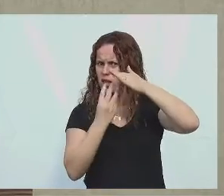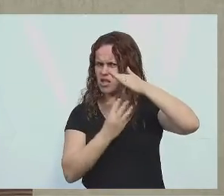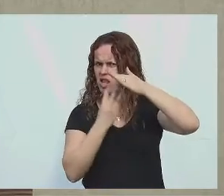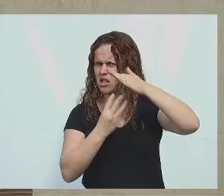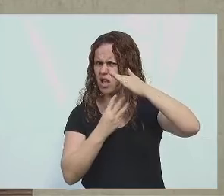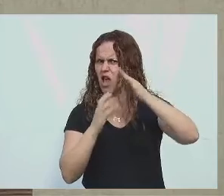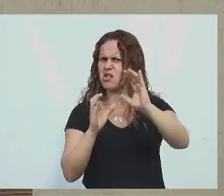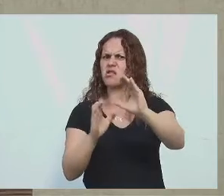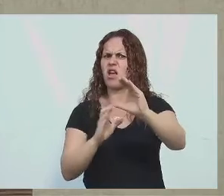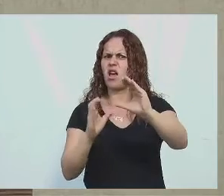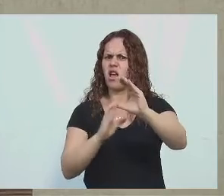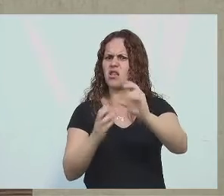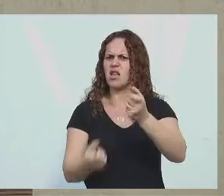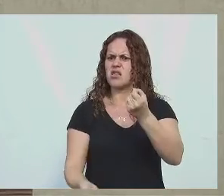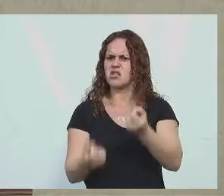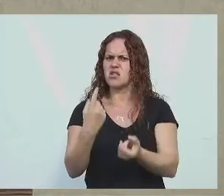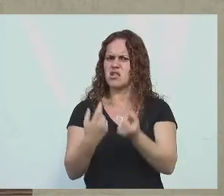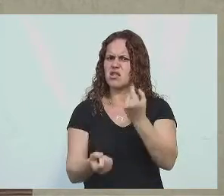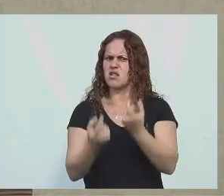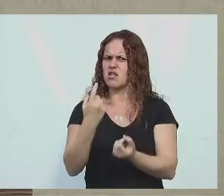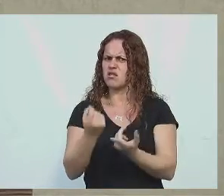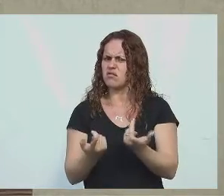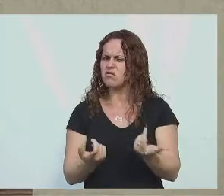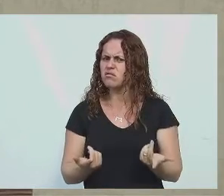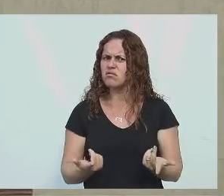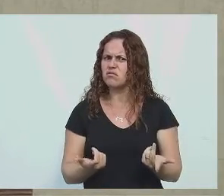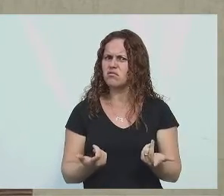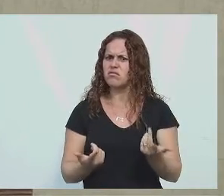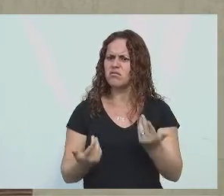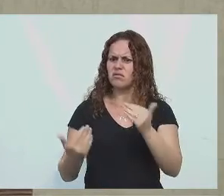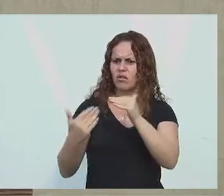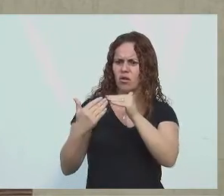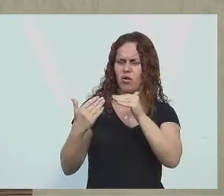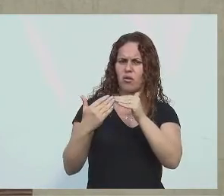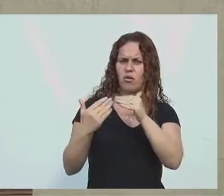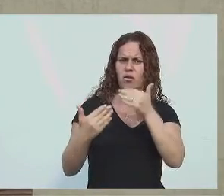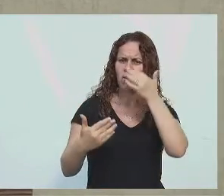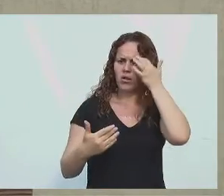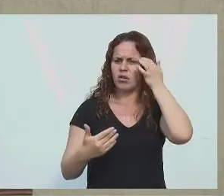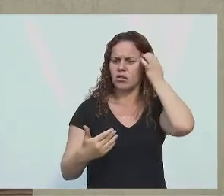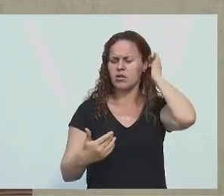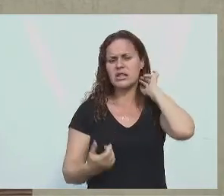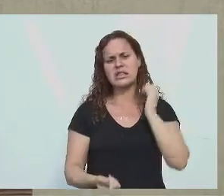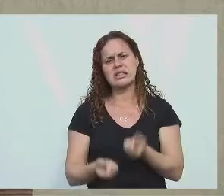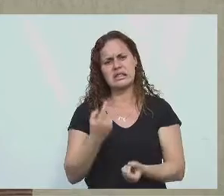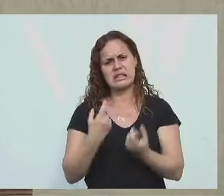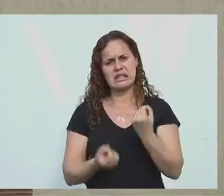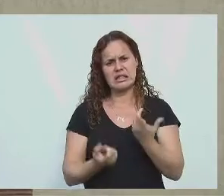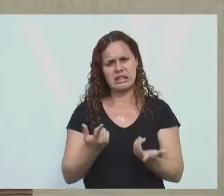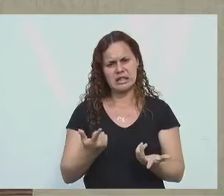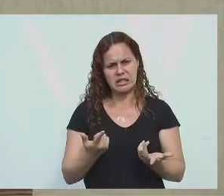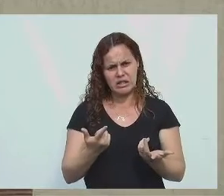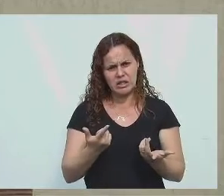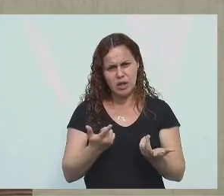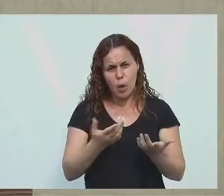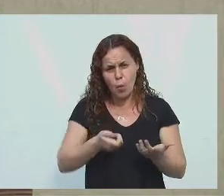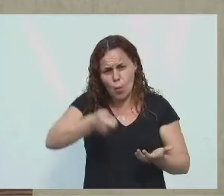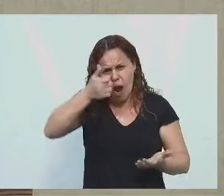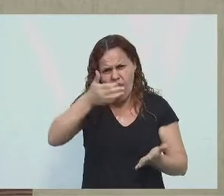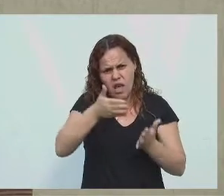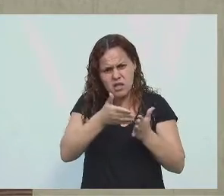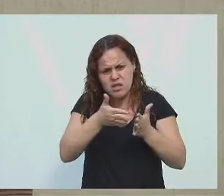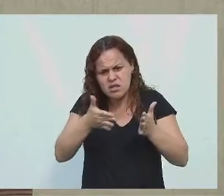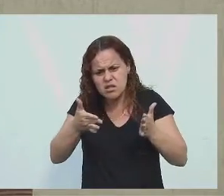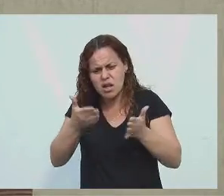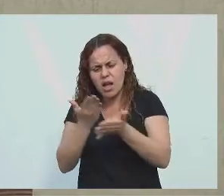Está muito estranho isso, Fábio? Você concorda com isso, Fábio? Está muito estranho isso? Final de mandato, o